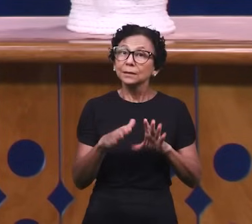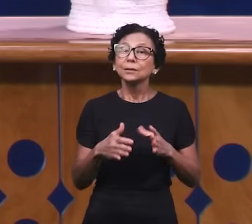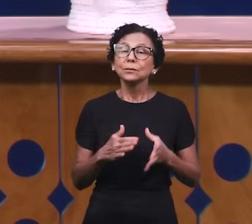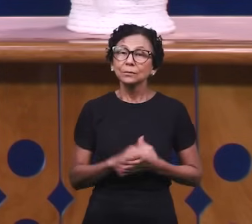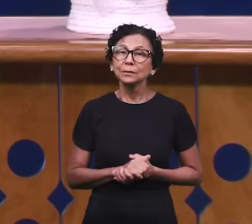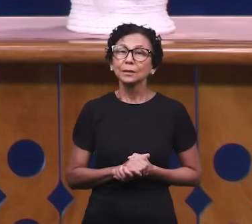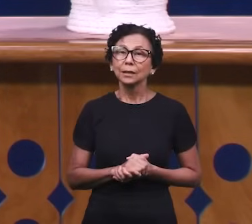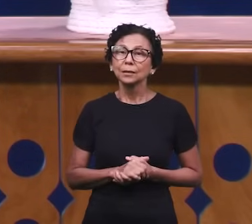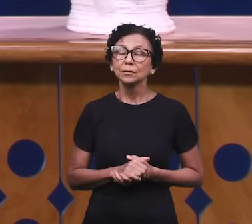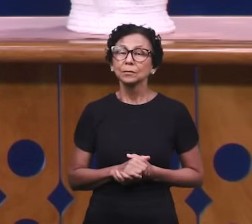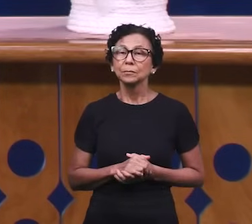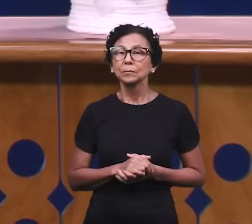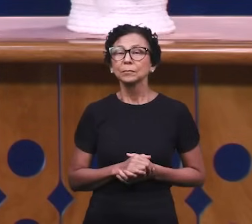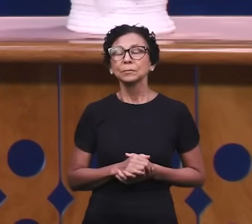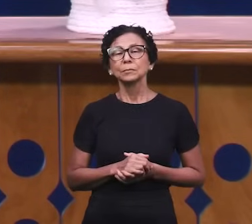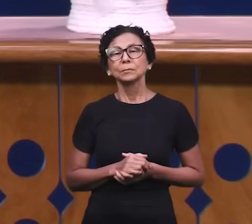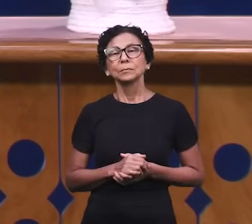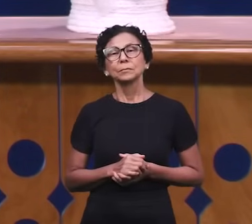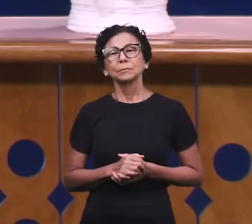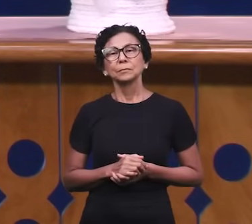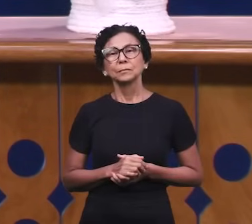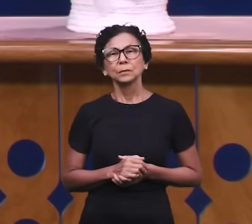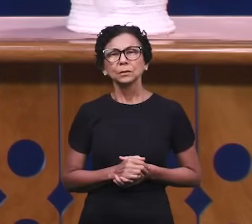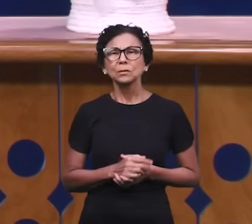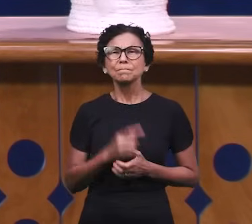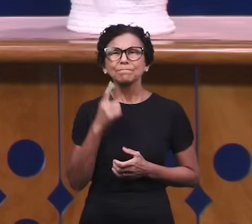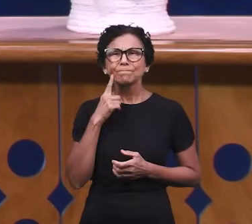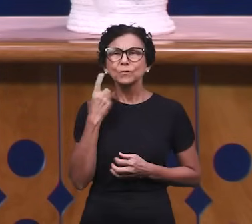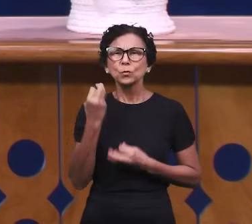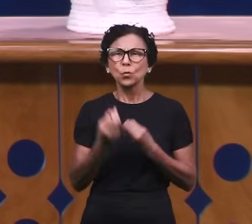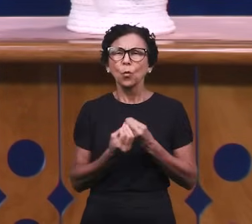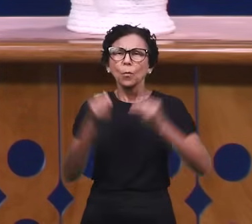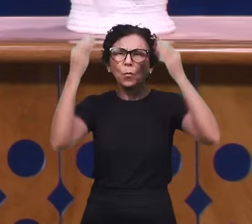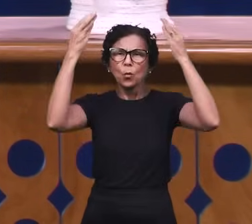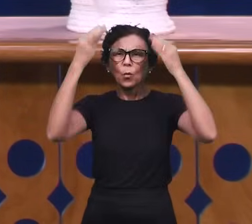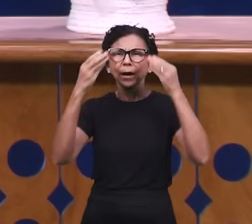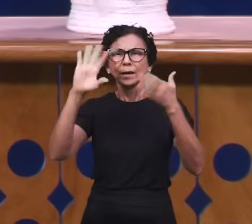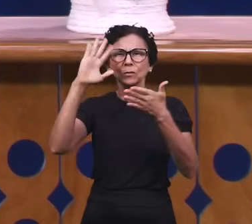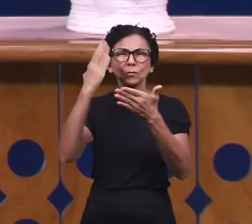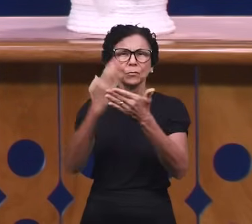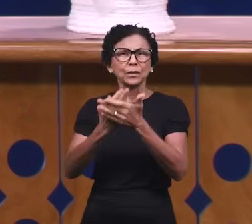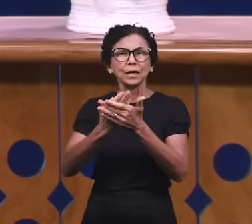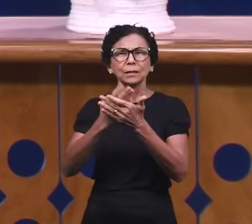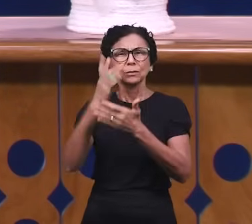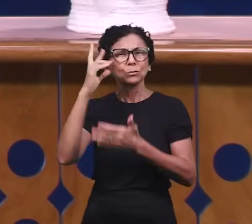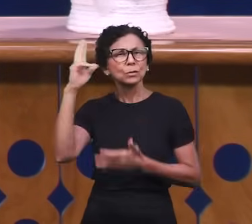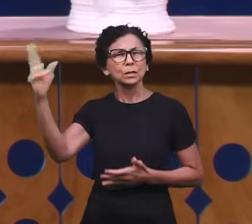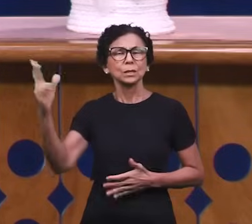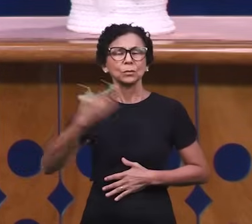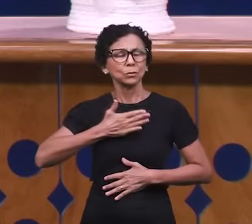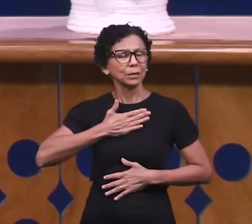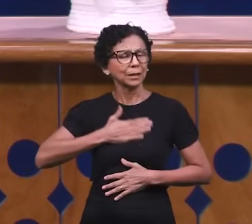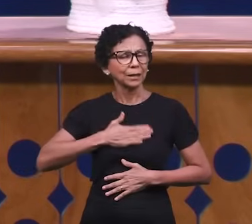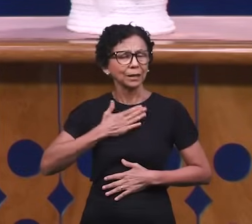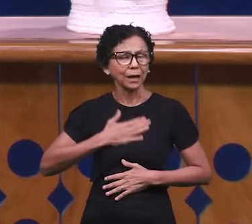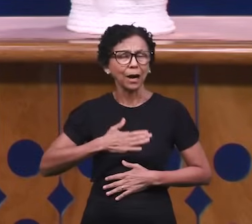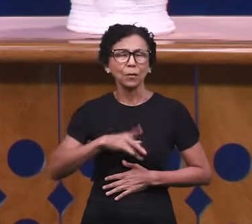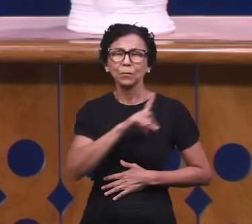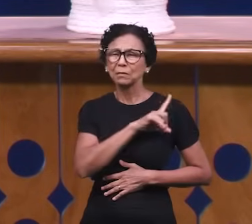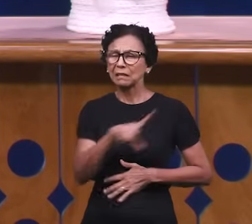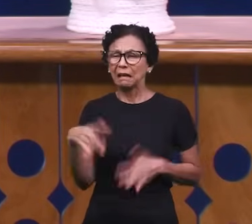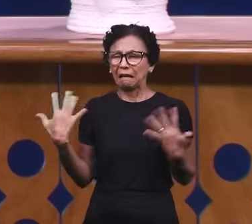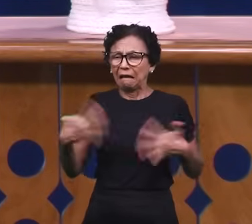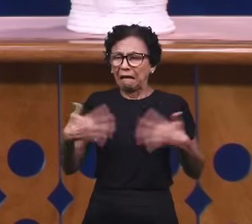dá para nós nos comportarmos como ele fez. Não há confiança ao Senhor, numa serenidade, nenhum